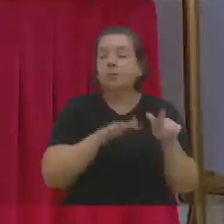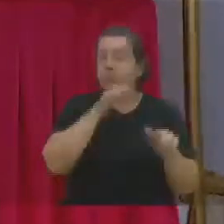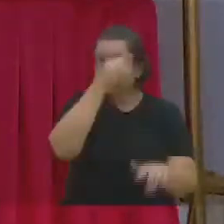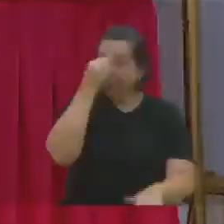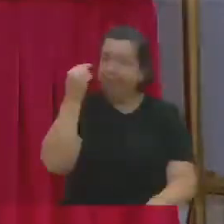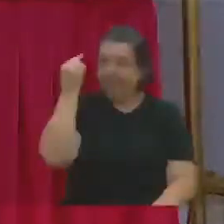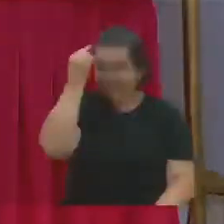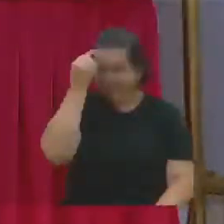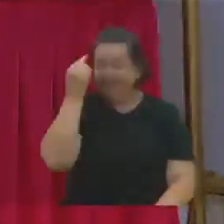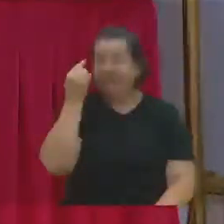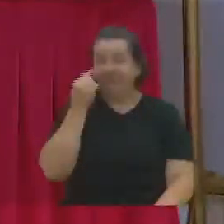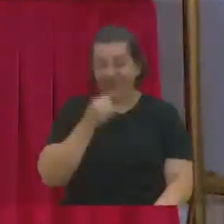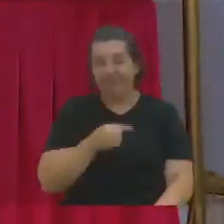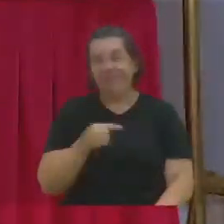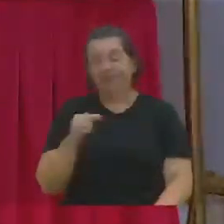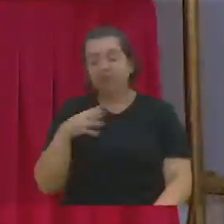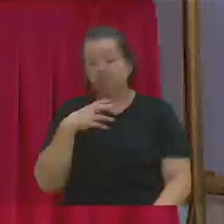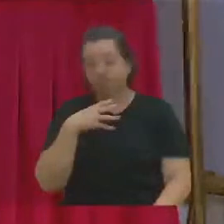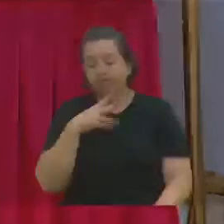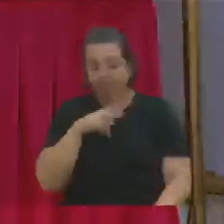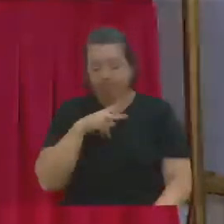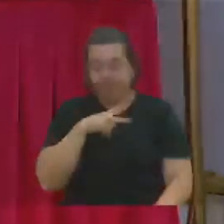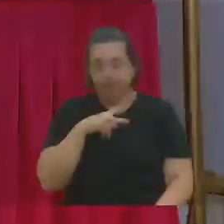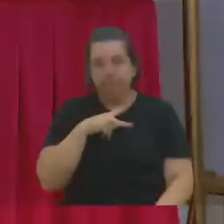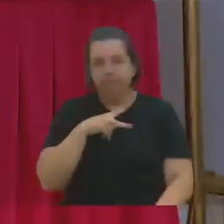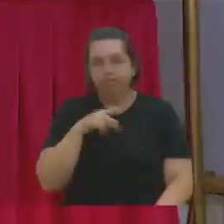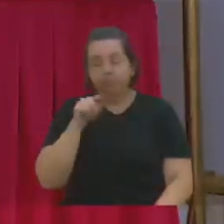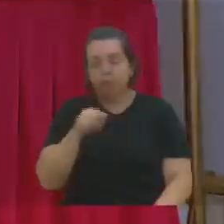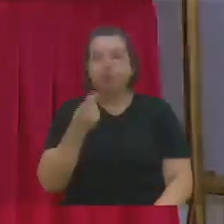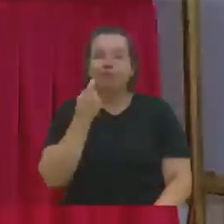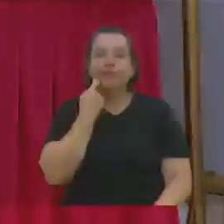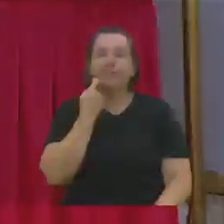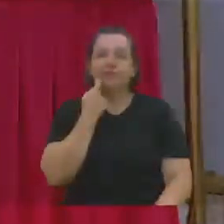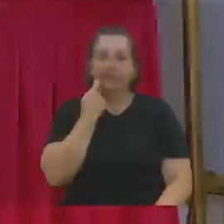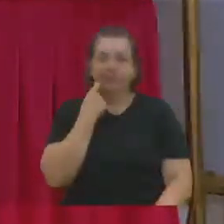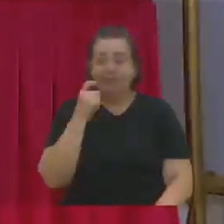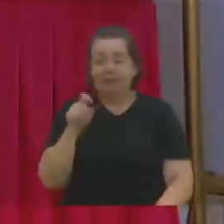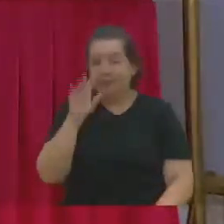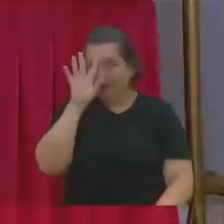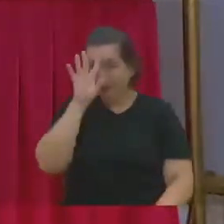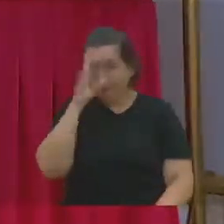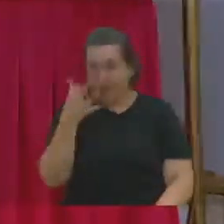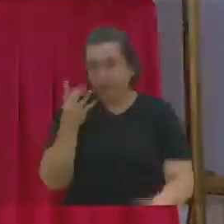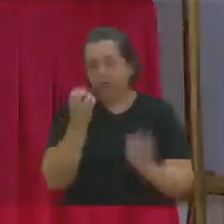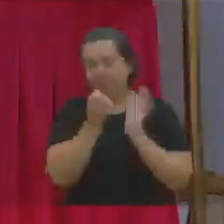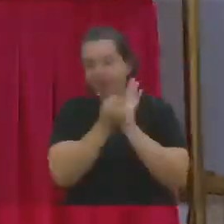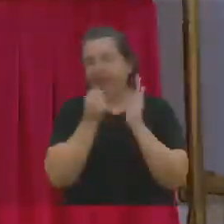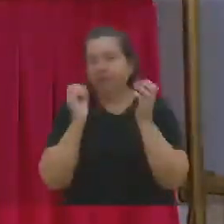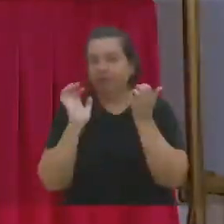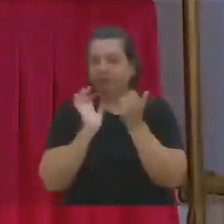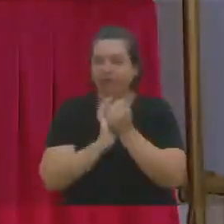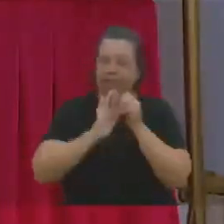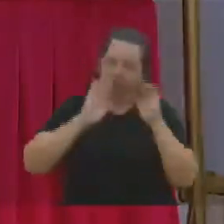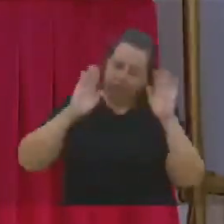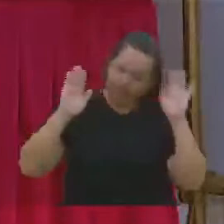Santa, de modo particular na sexta-feira da Paixão.